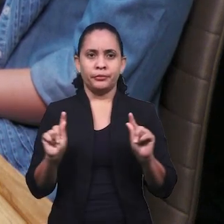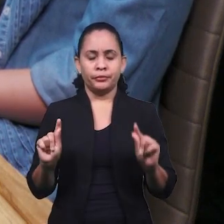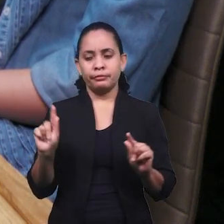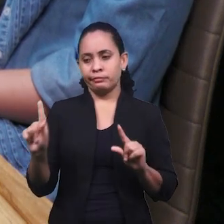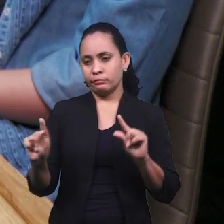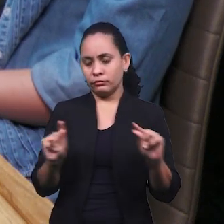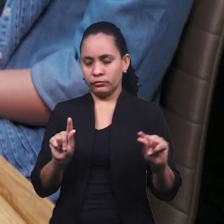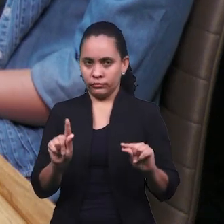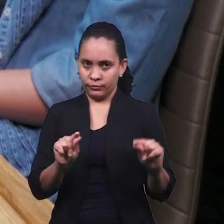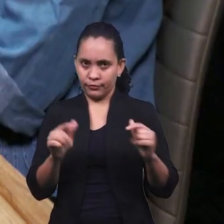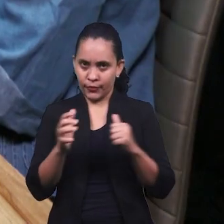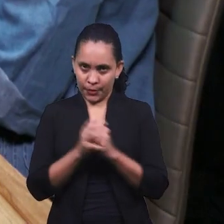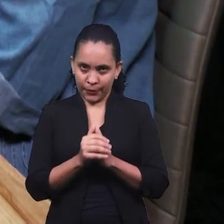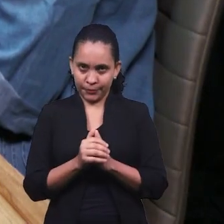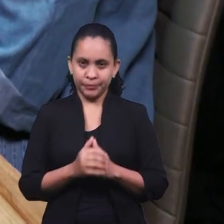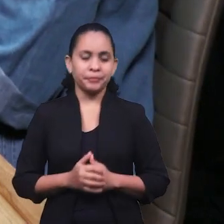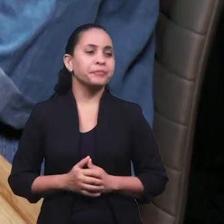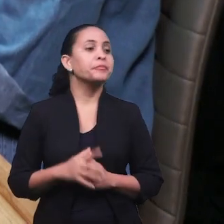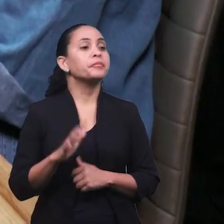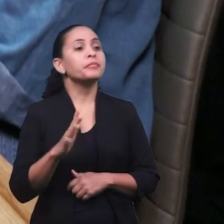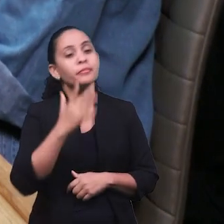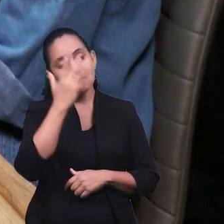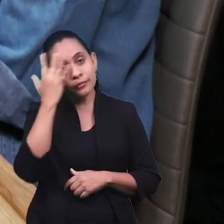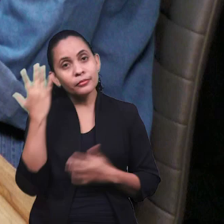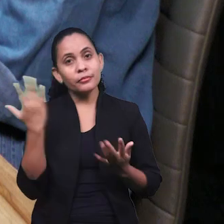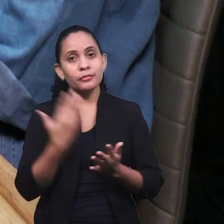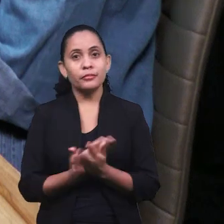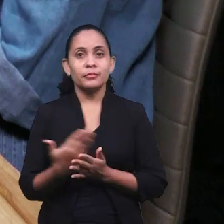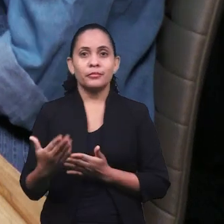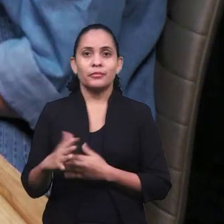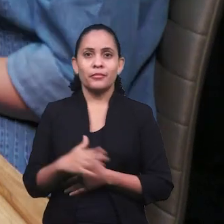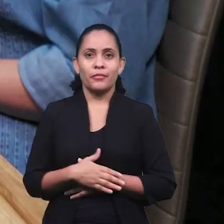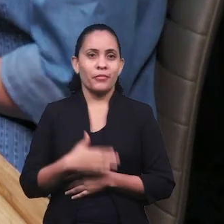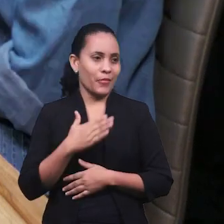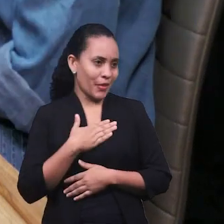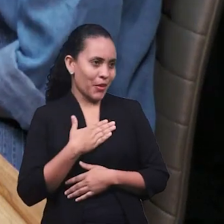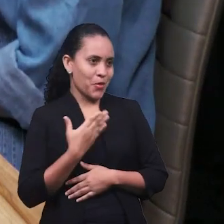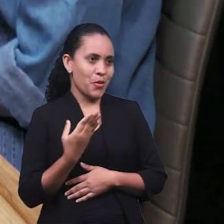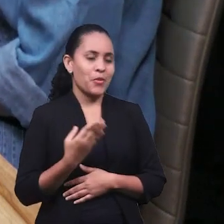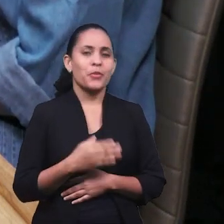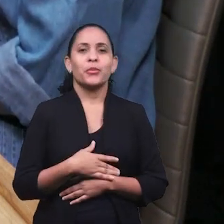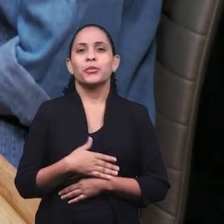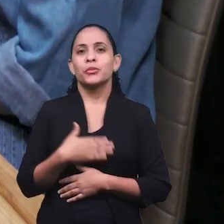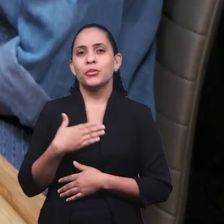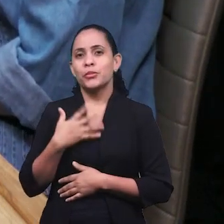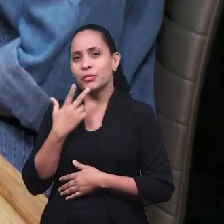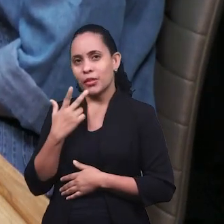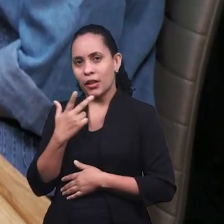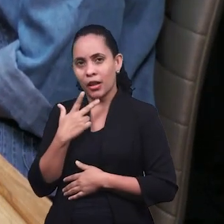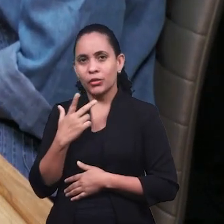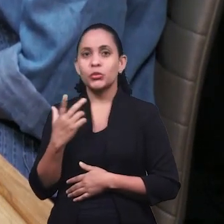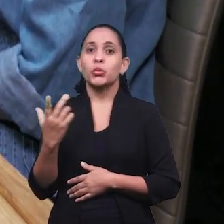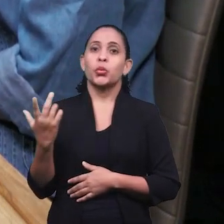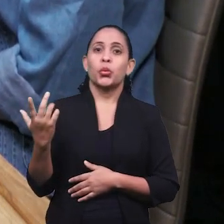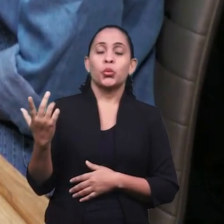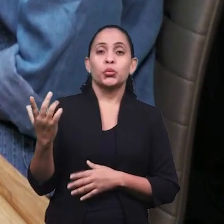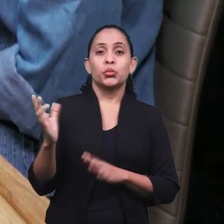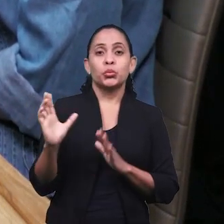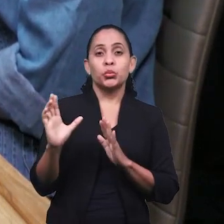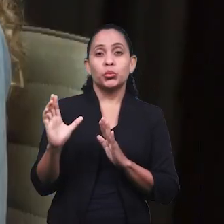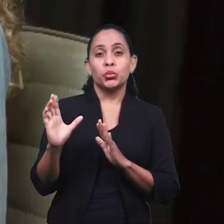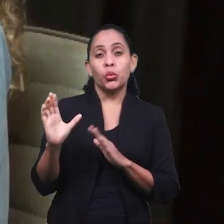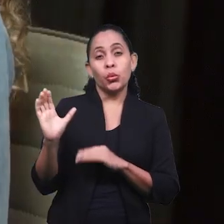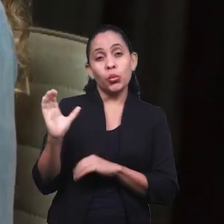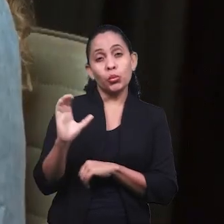suas escolhas. Amém? Então, quem gostaria de começar? Eu posso começar. Eu gostaria de falar sobre o curso de Ciência da